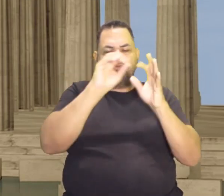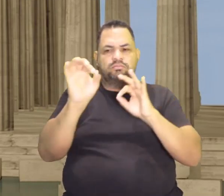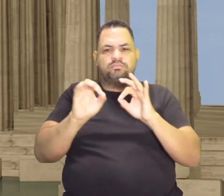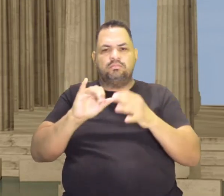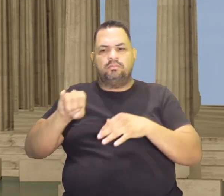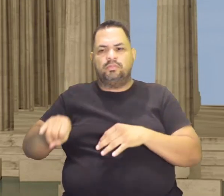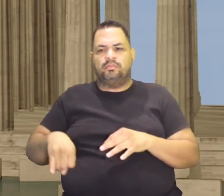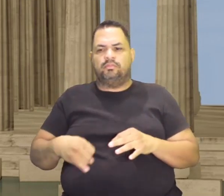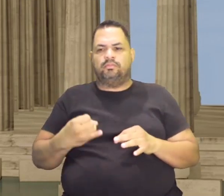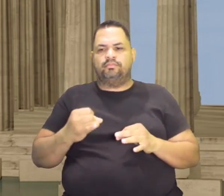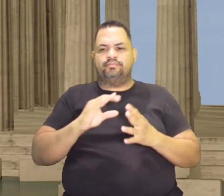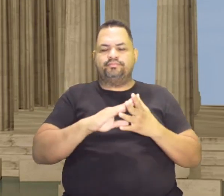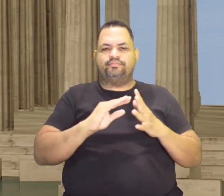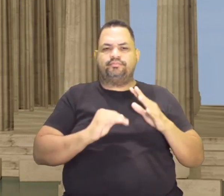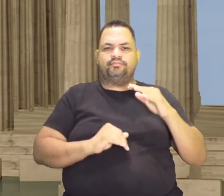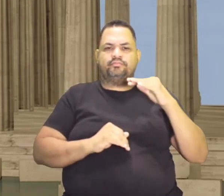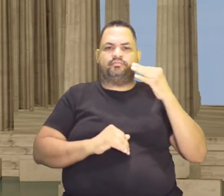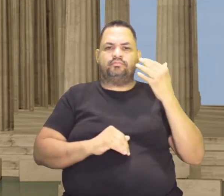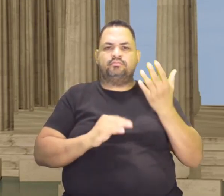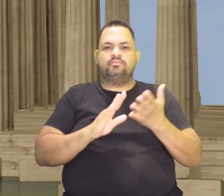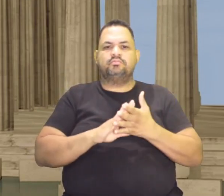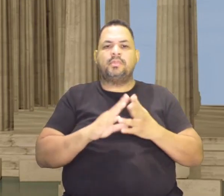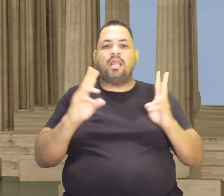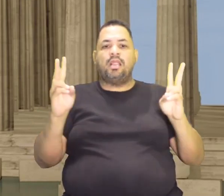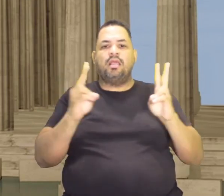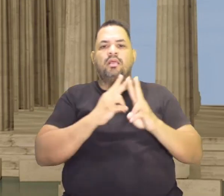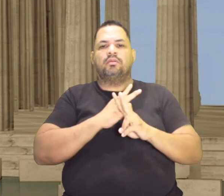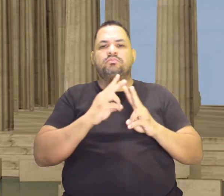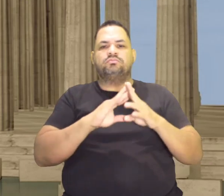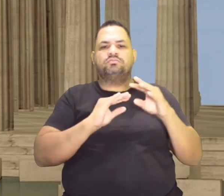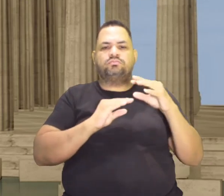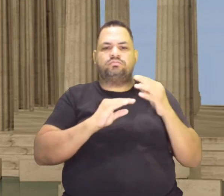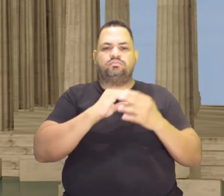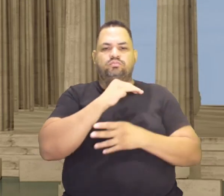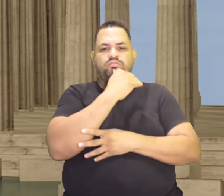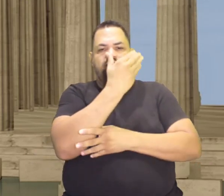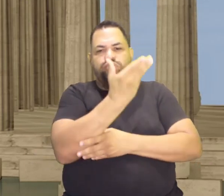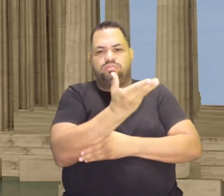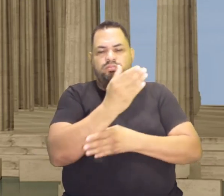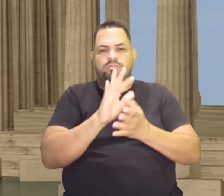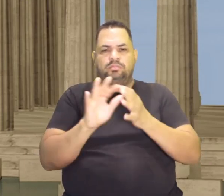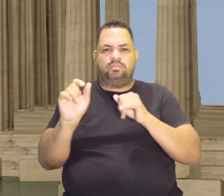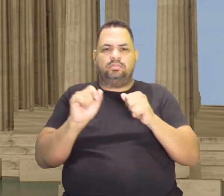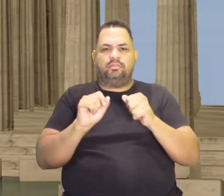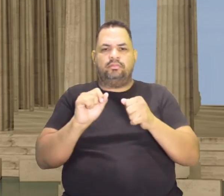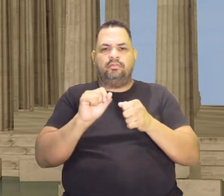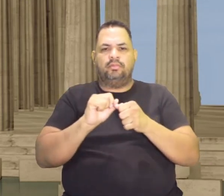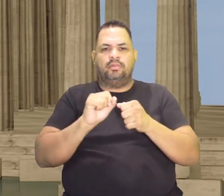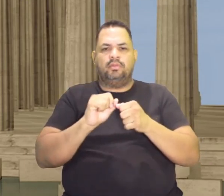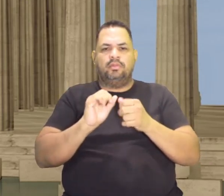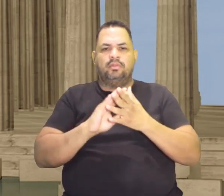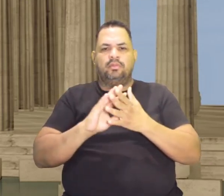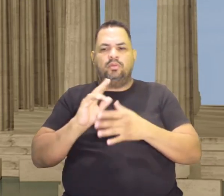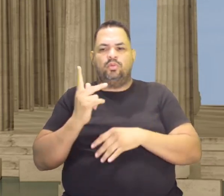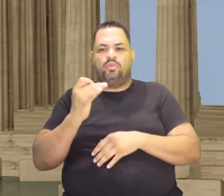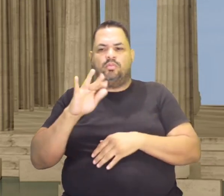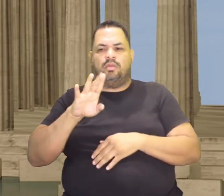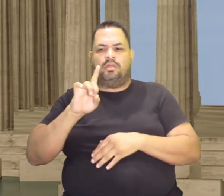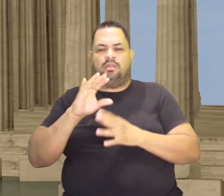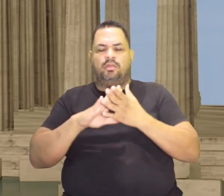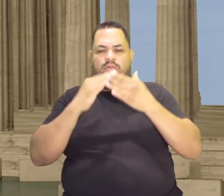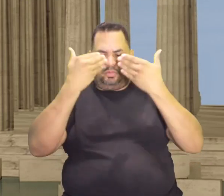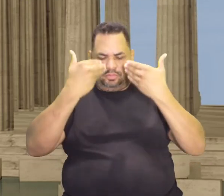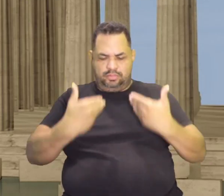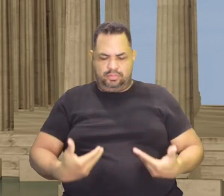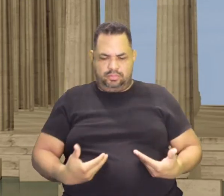aproveitar até que ela caiu sozinha com o vento, e vou humanizá-la, porque o homem